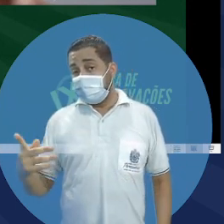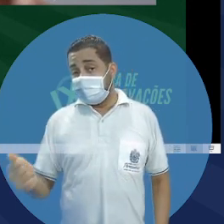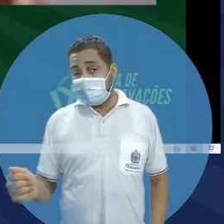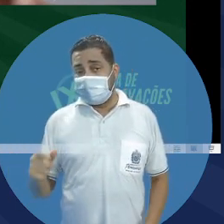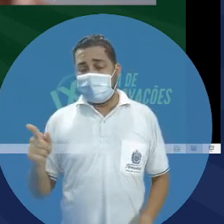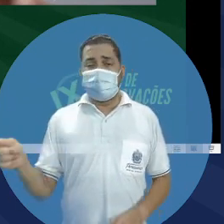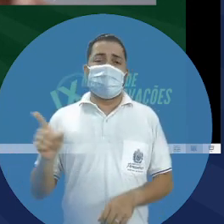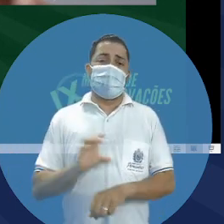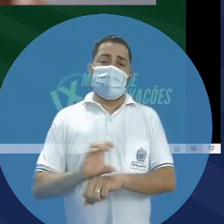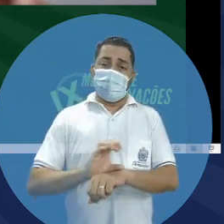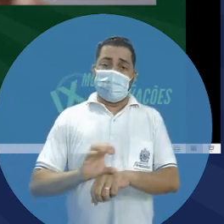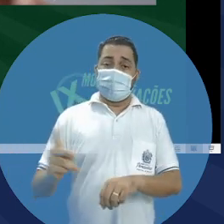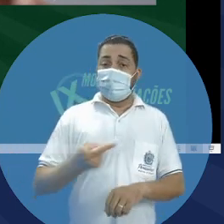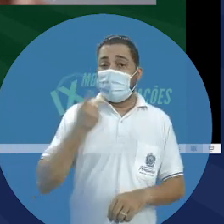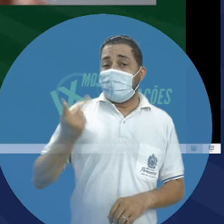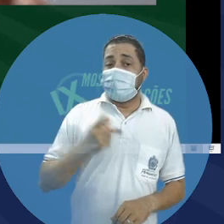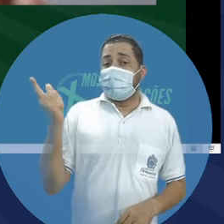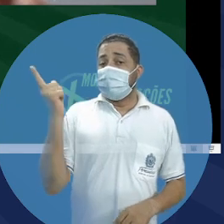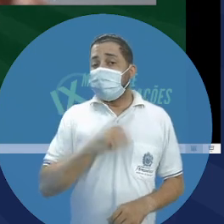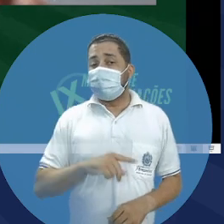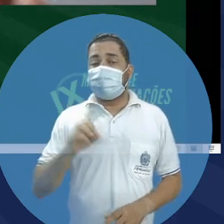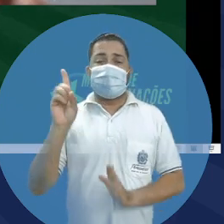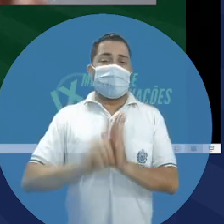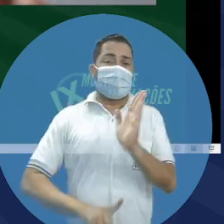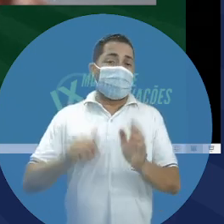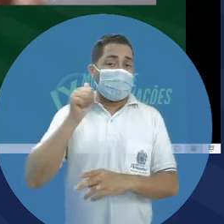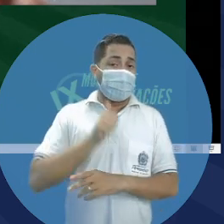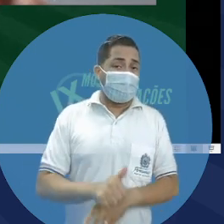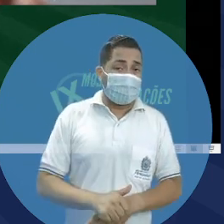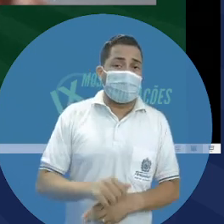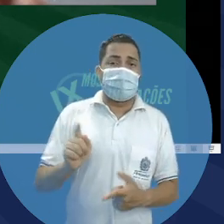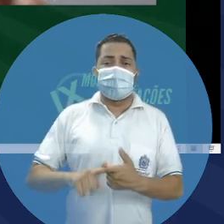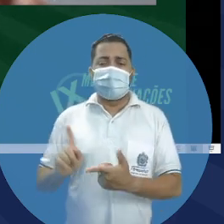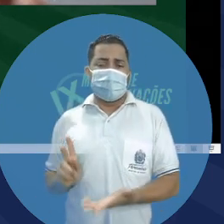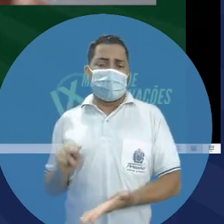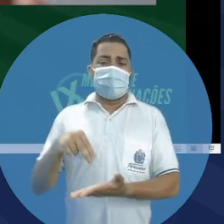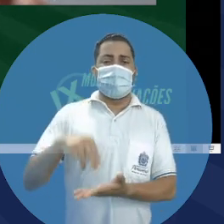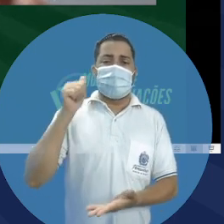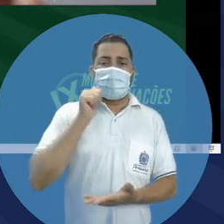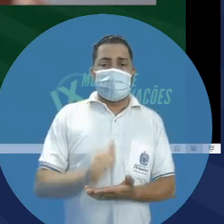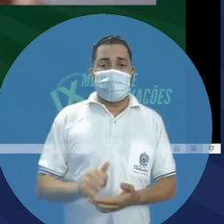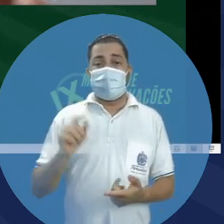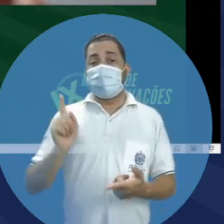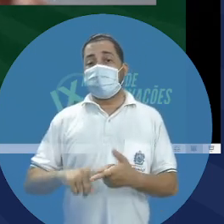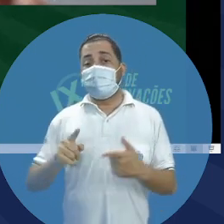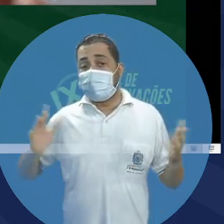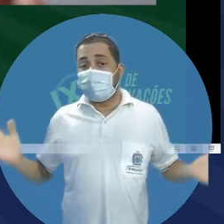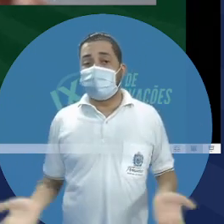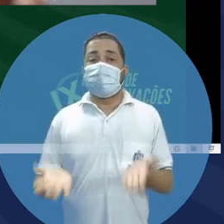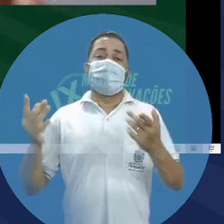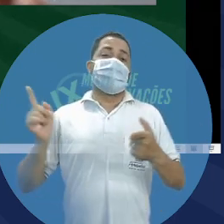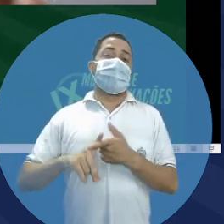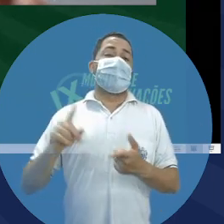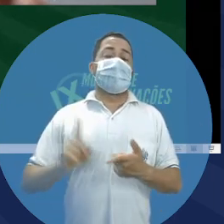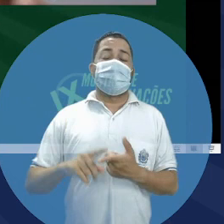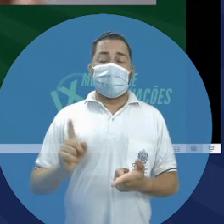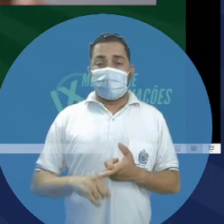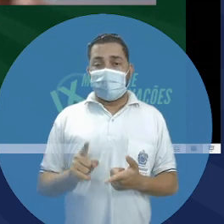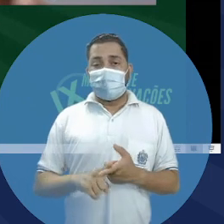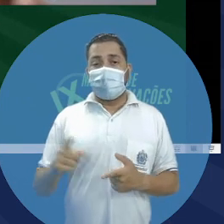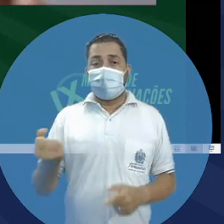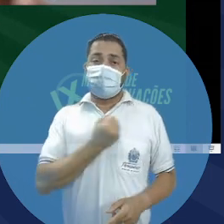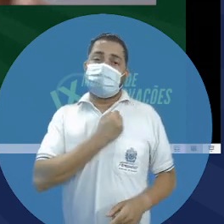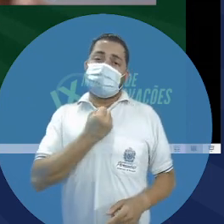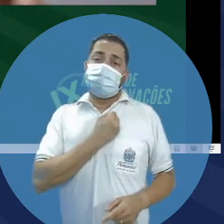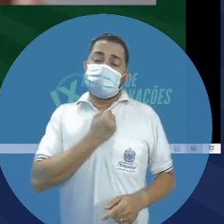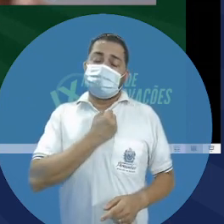sobre essa garantia dos direitos da mulher, o empoderamento feminino, e enfatizamos também esse número